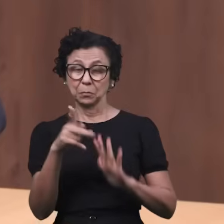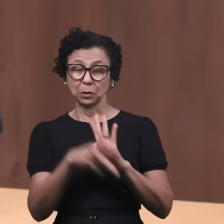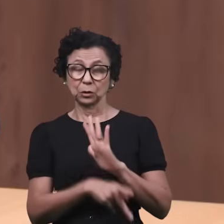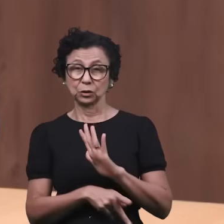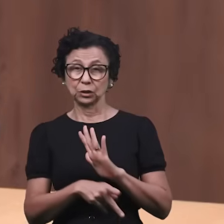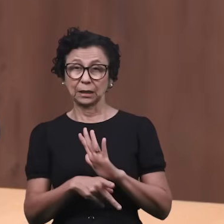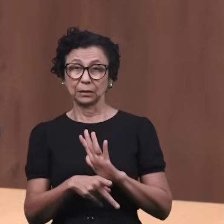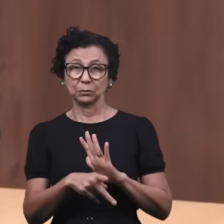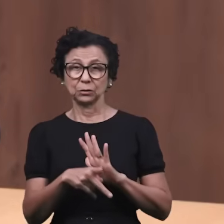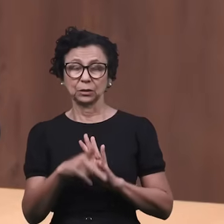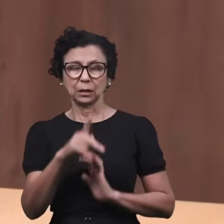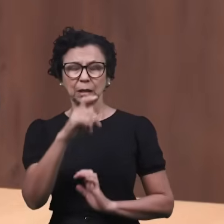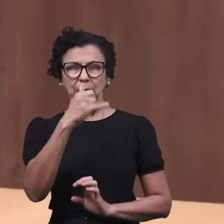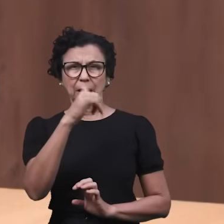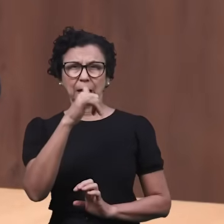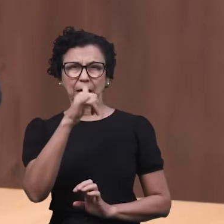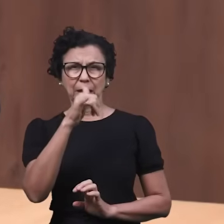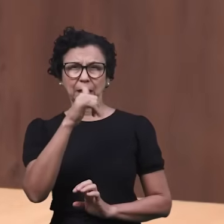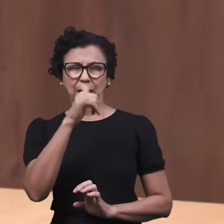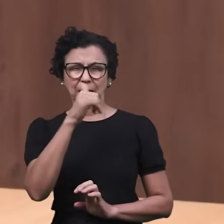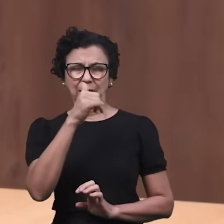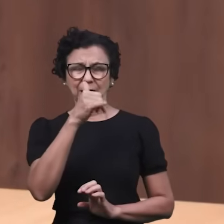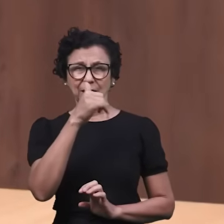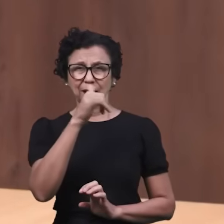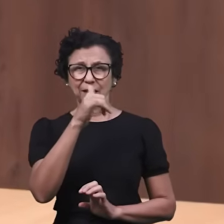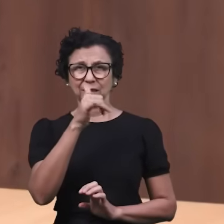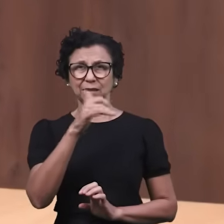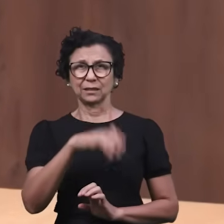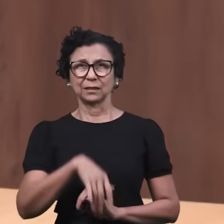por exemplo, de componentes aí de